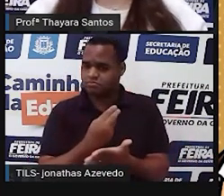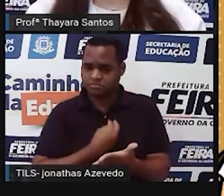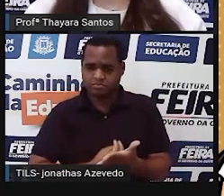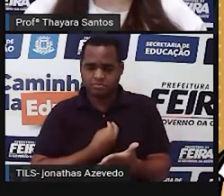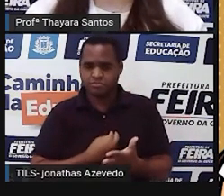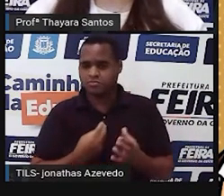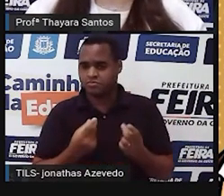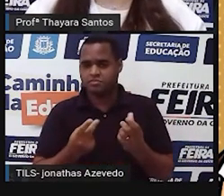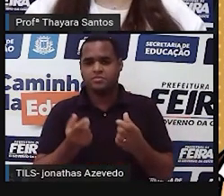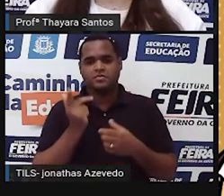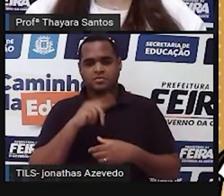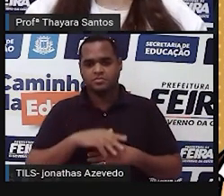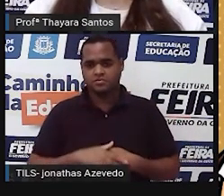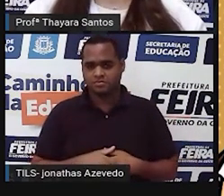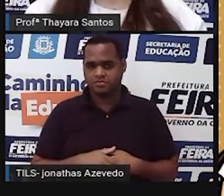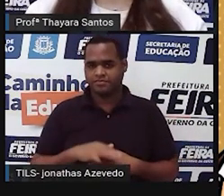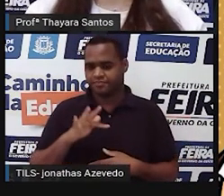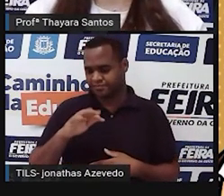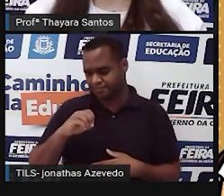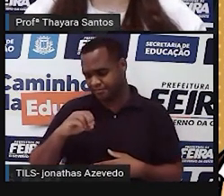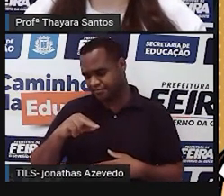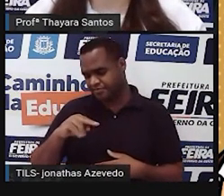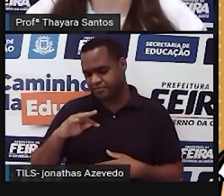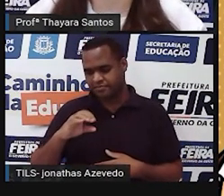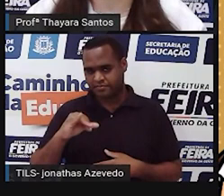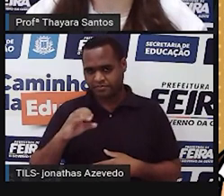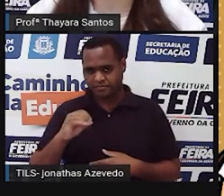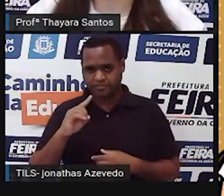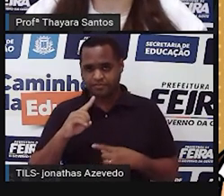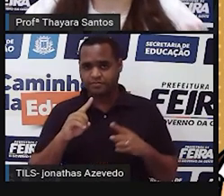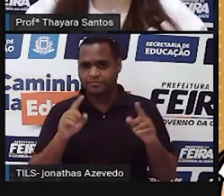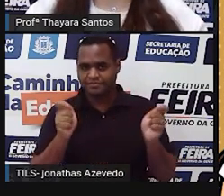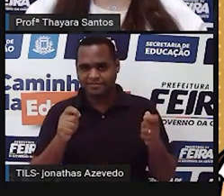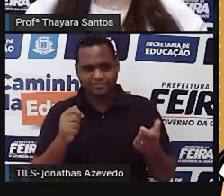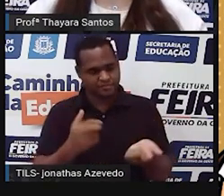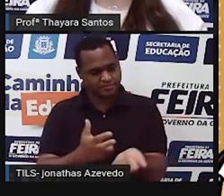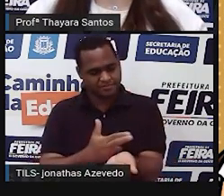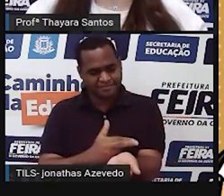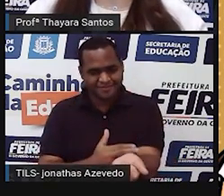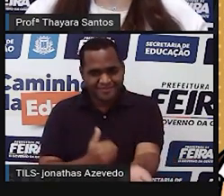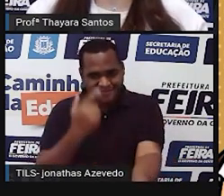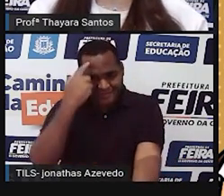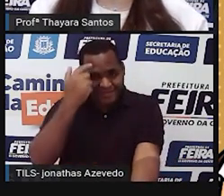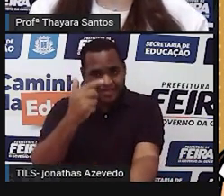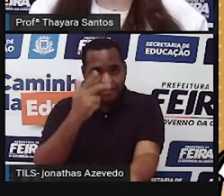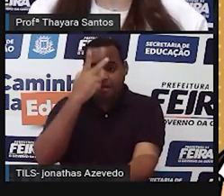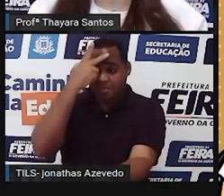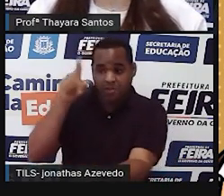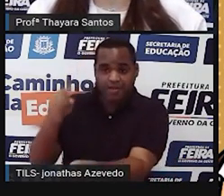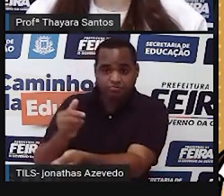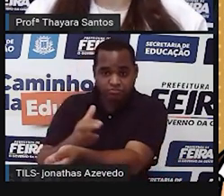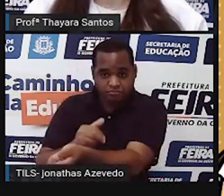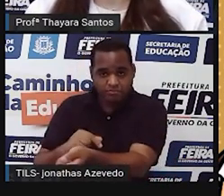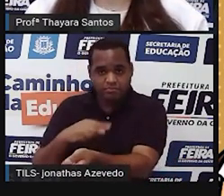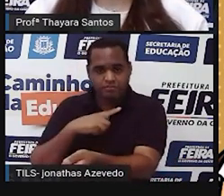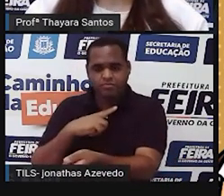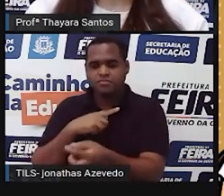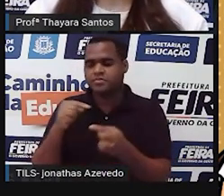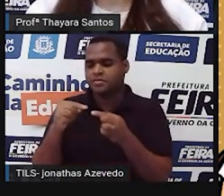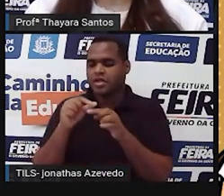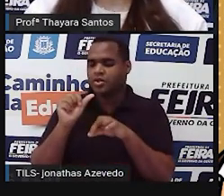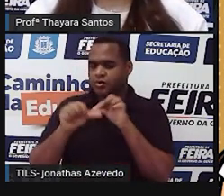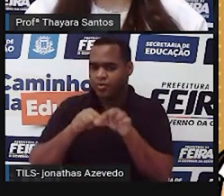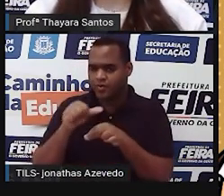o fenótipo, ele pode ser alterado. A mesma coisa quem faz uma tatuagem. A pessoa que faz uma tatuagem, tem aquela tatuagem ali na pele, mudou